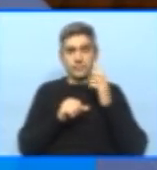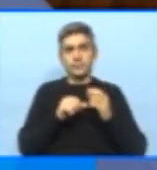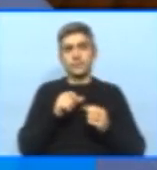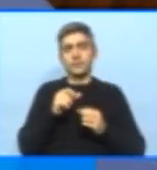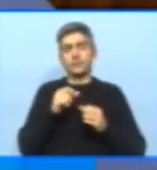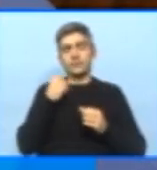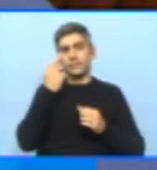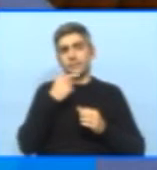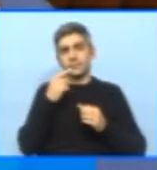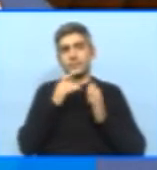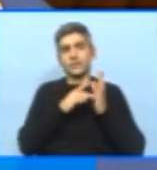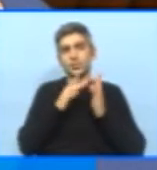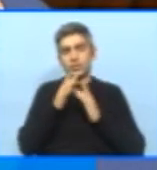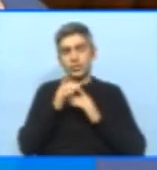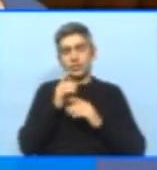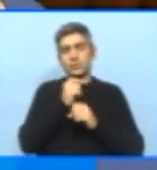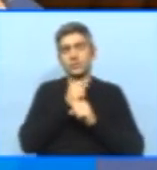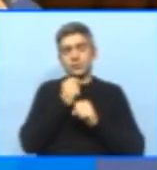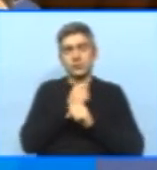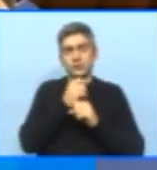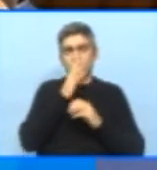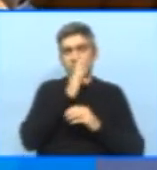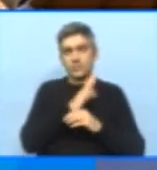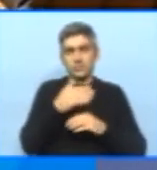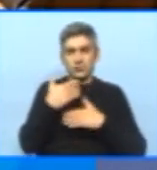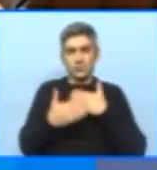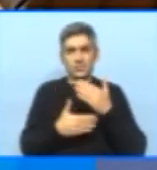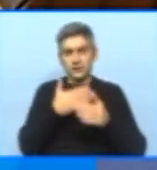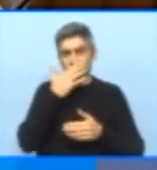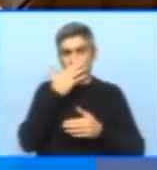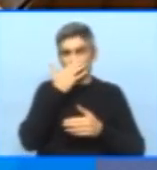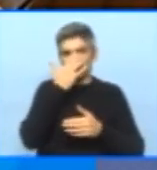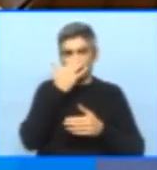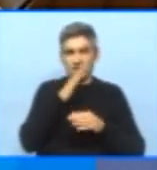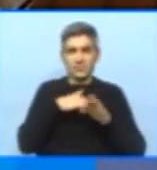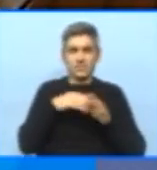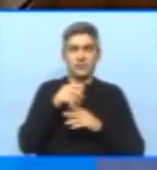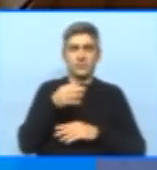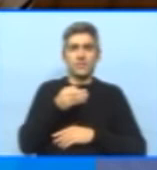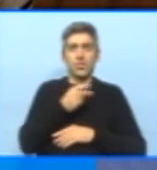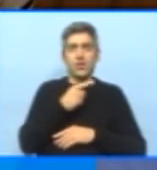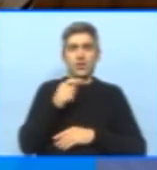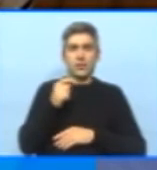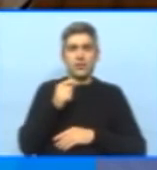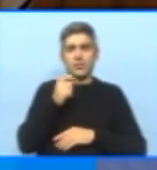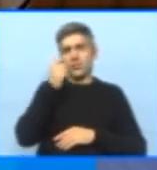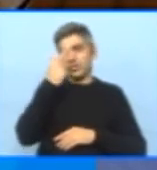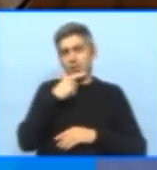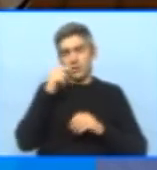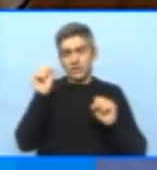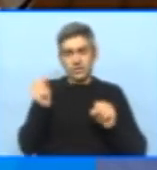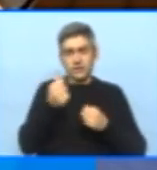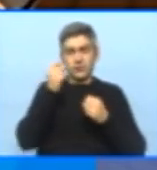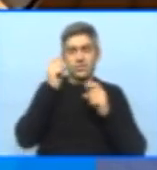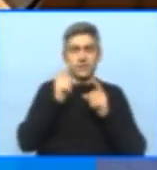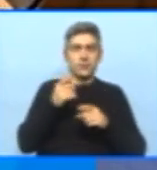Com a figura de Jesus e a ação de Jesus, e depois que nos faz uma ponte com a história da salvação que